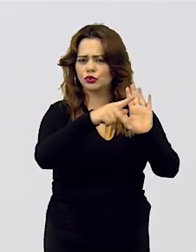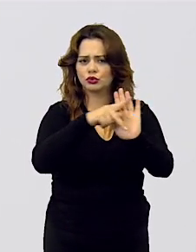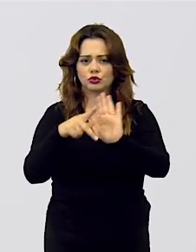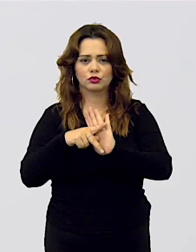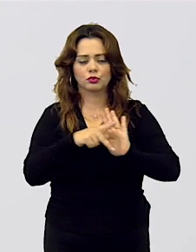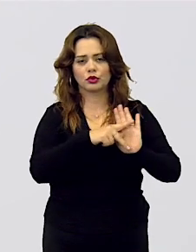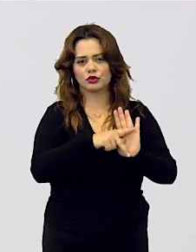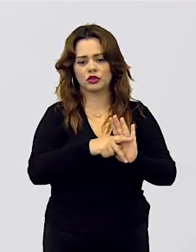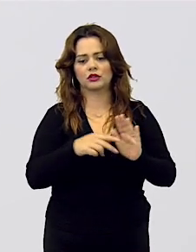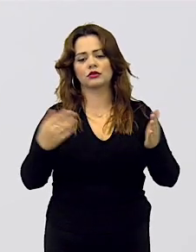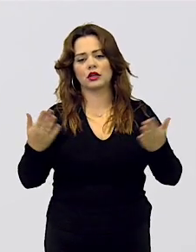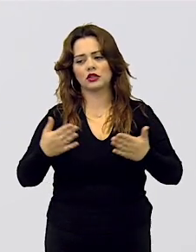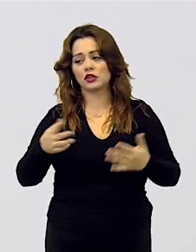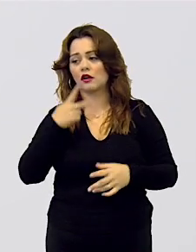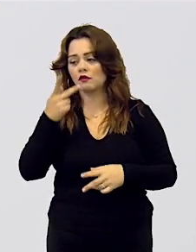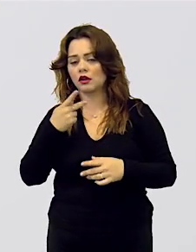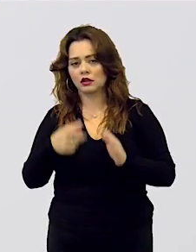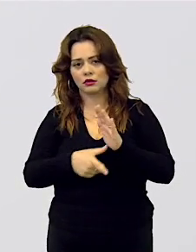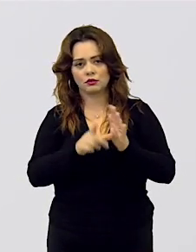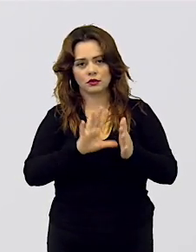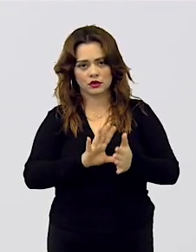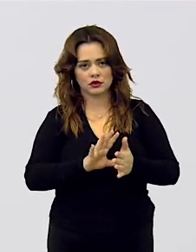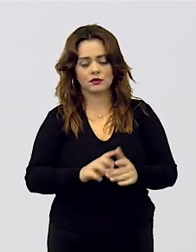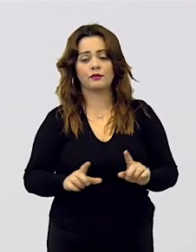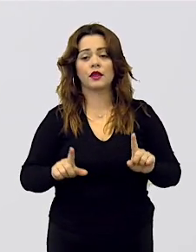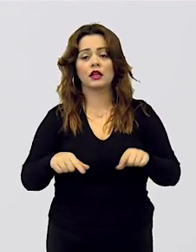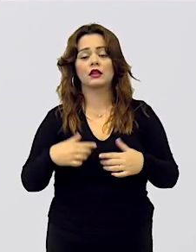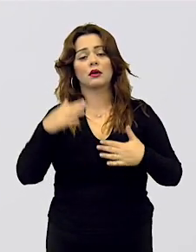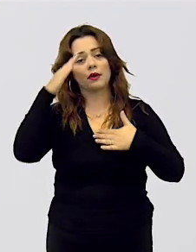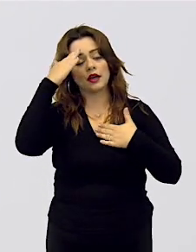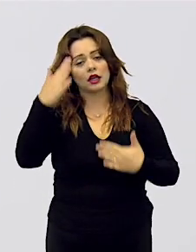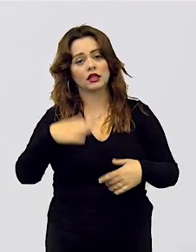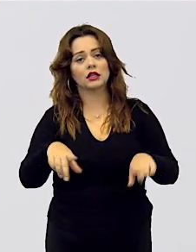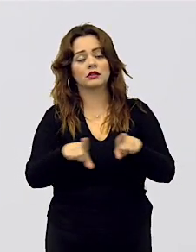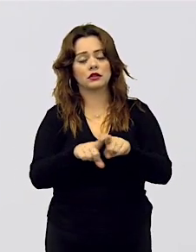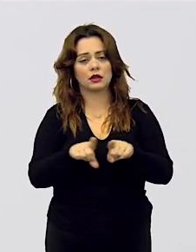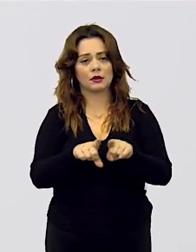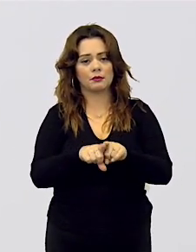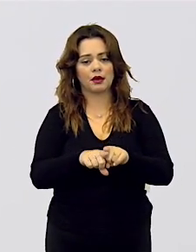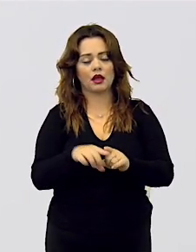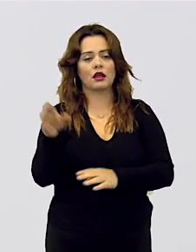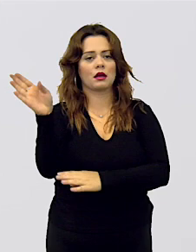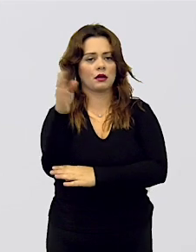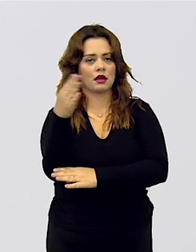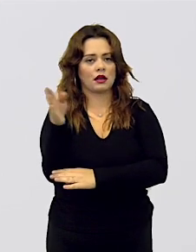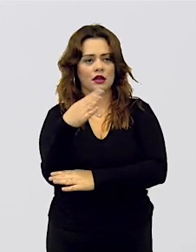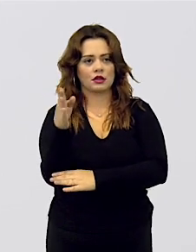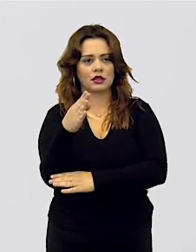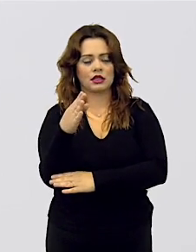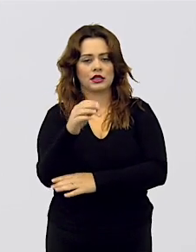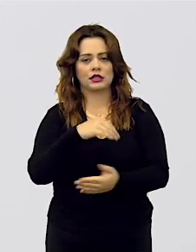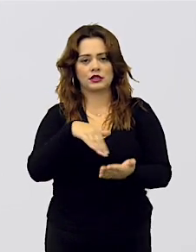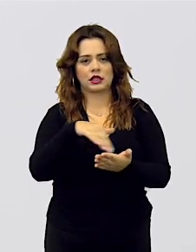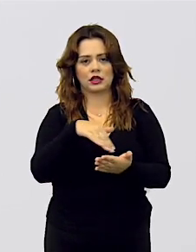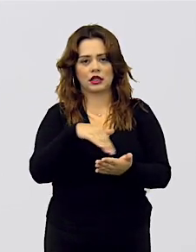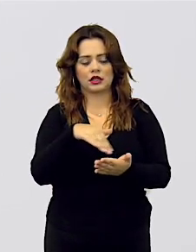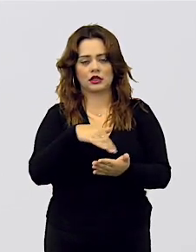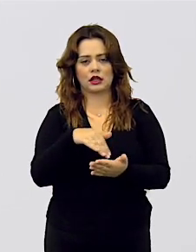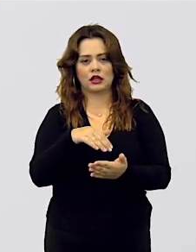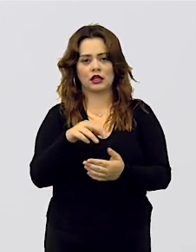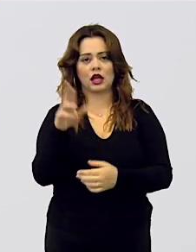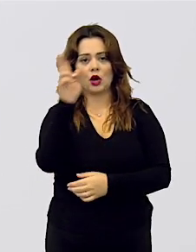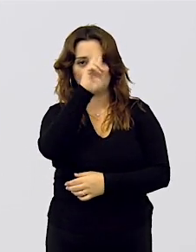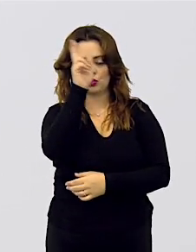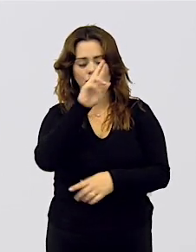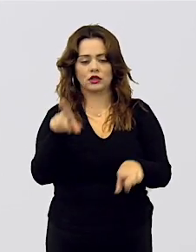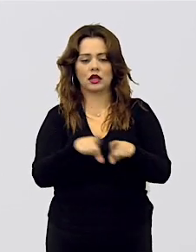muito relevantes que o senhor mencionou agradeço aqui ao Embaixador Eduardo paz Saboya secretário de Ásia pacífica e Rússia Embaixadora